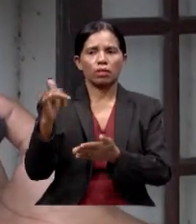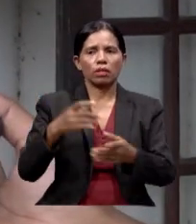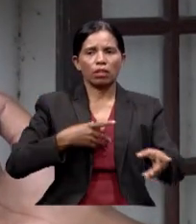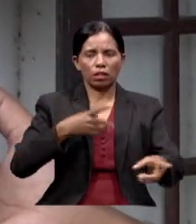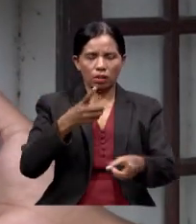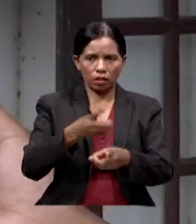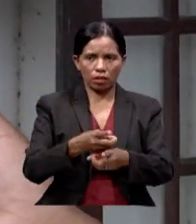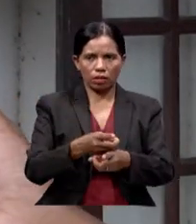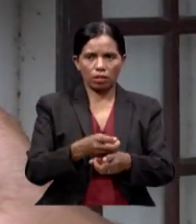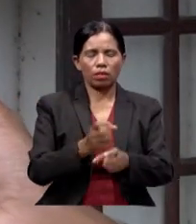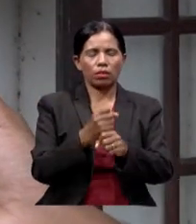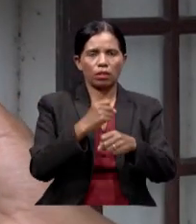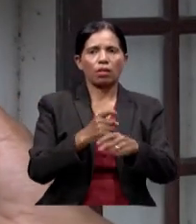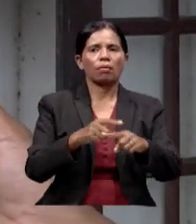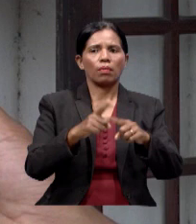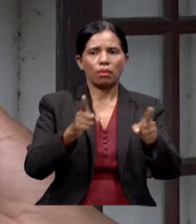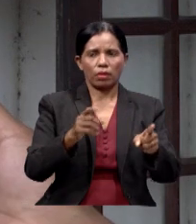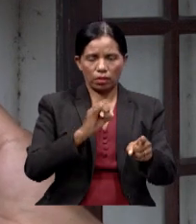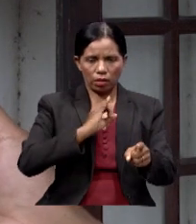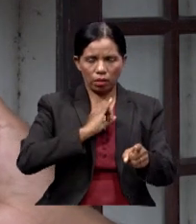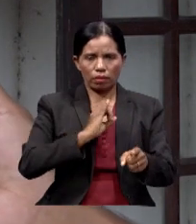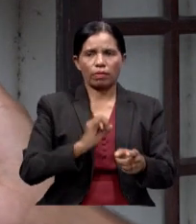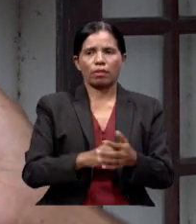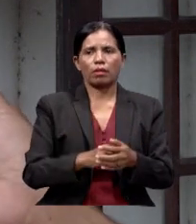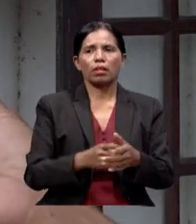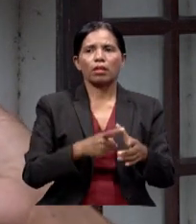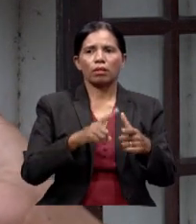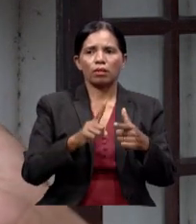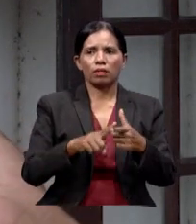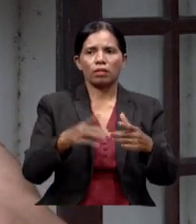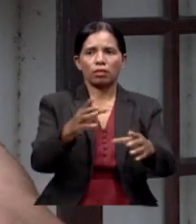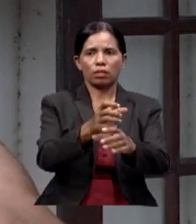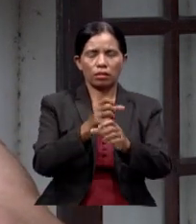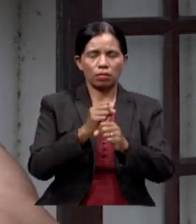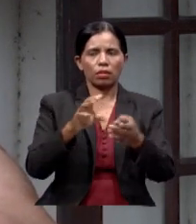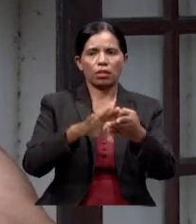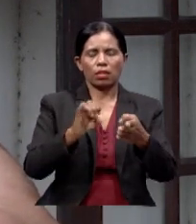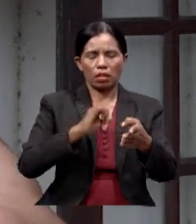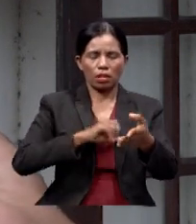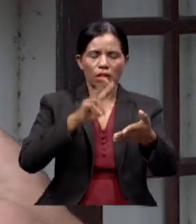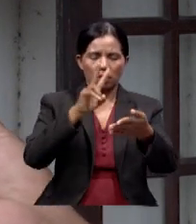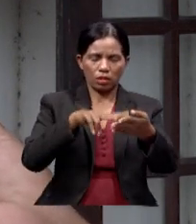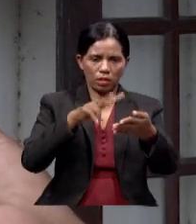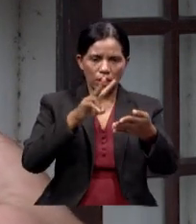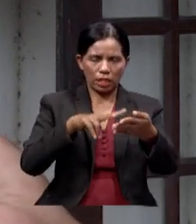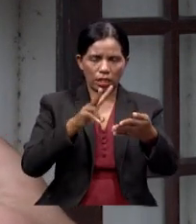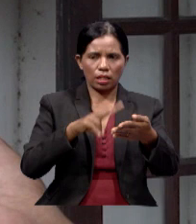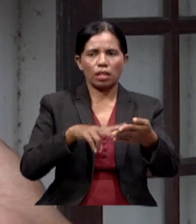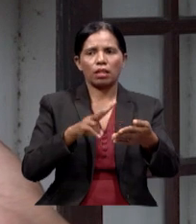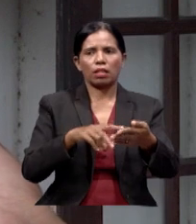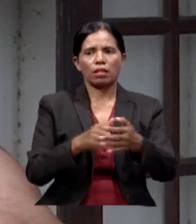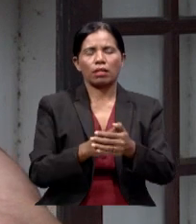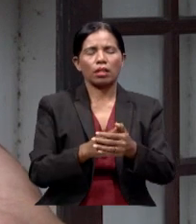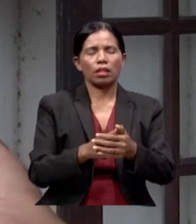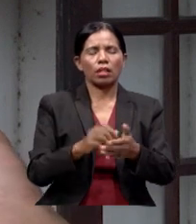o recurso. Mas bem, depois de sim notificação, eu leio lá o recurso escrito a despacho